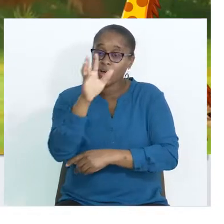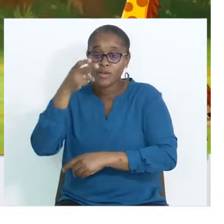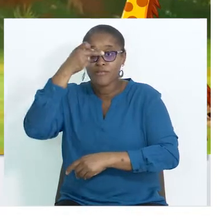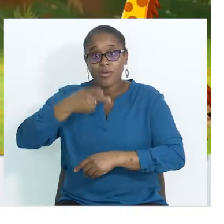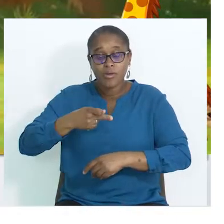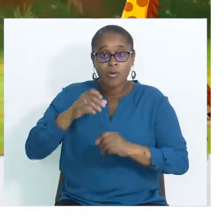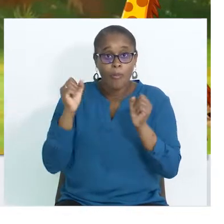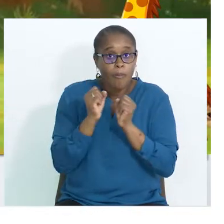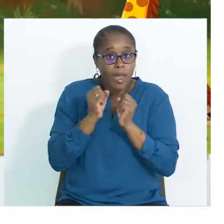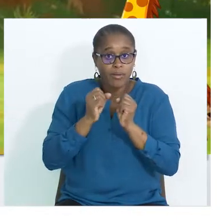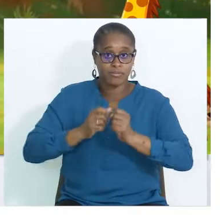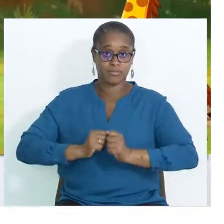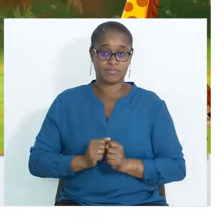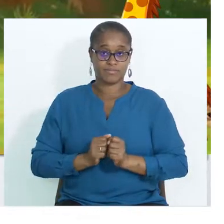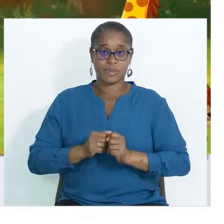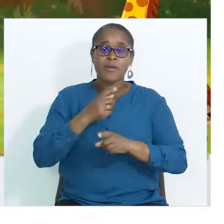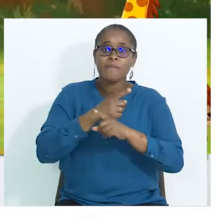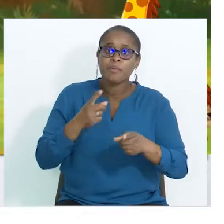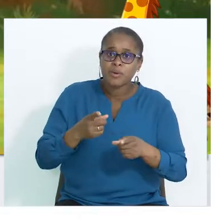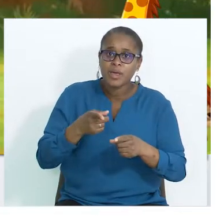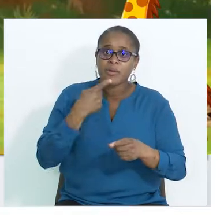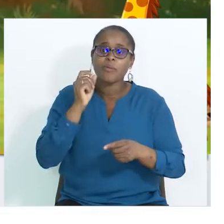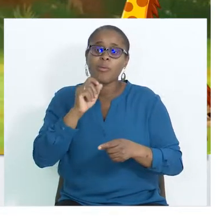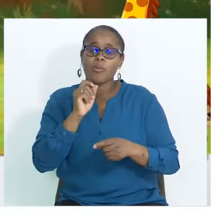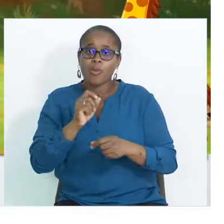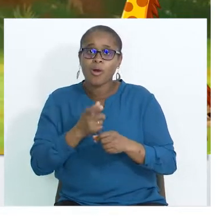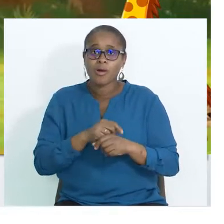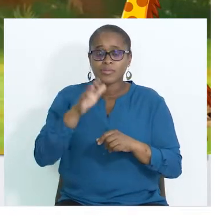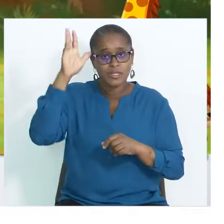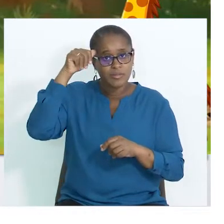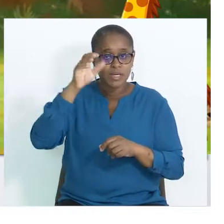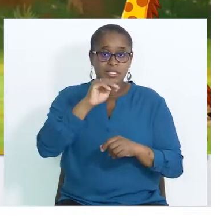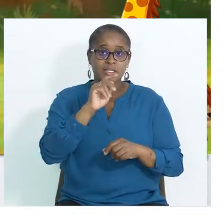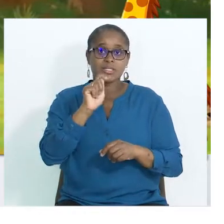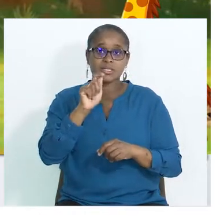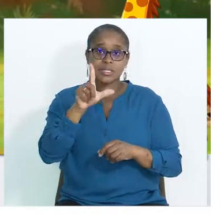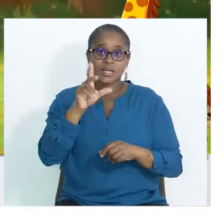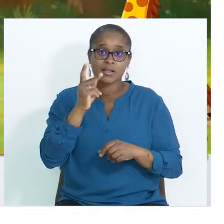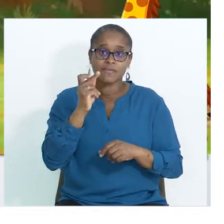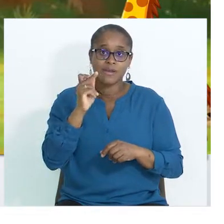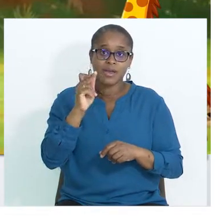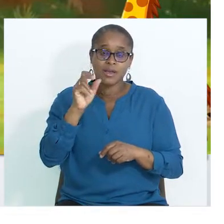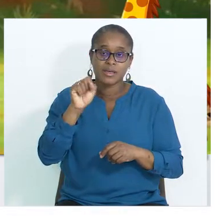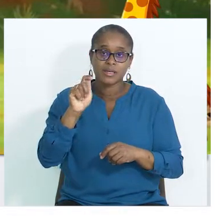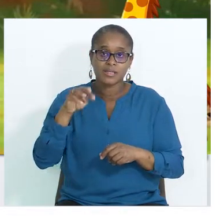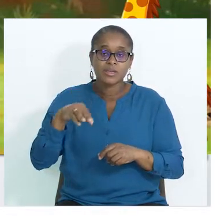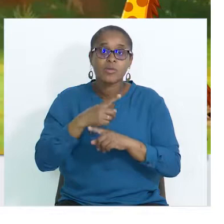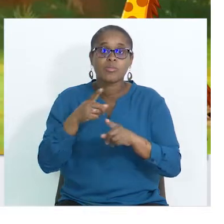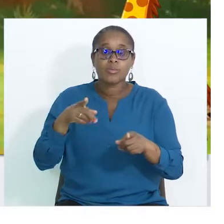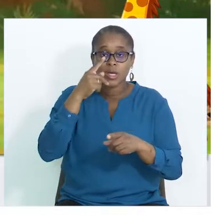ficou assustado porque é que chamam Esses animais de animais selvagens é porque eles são